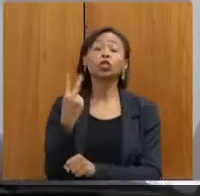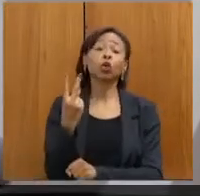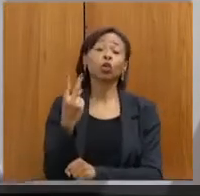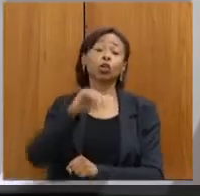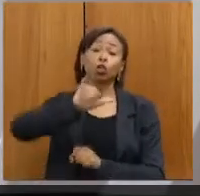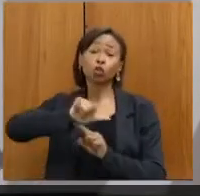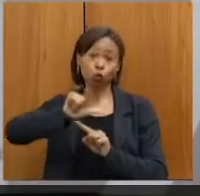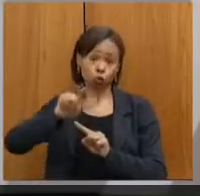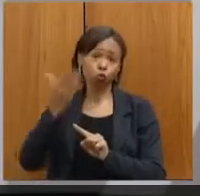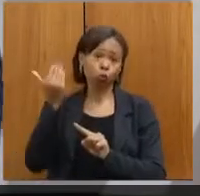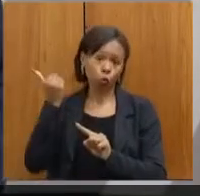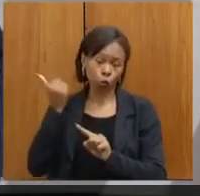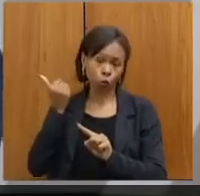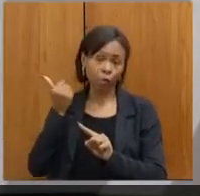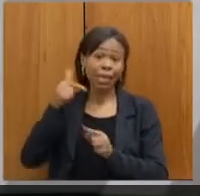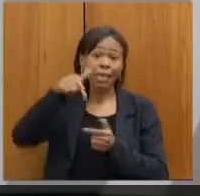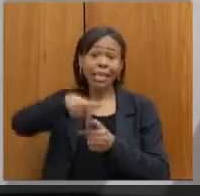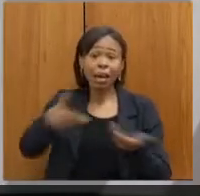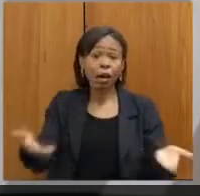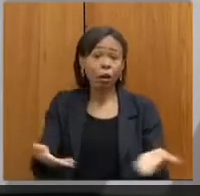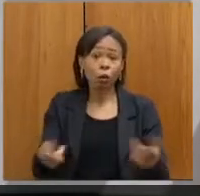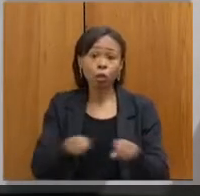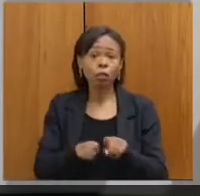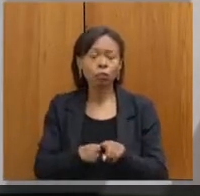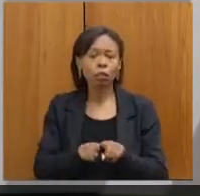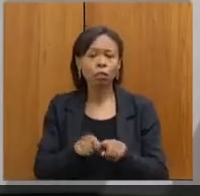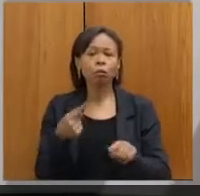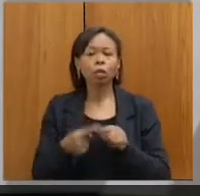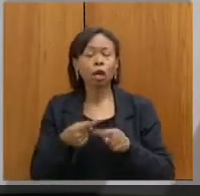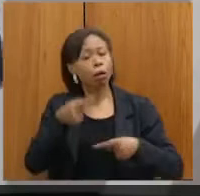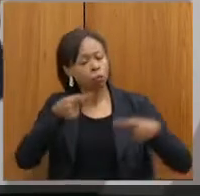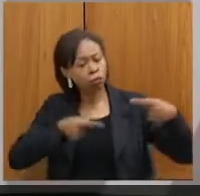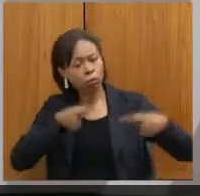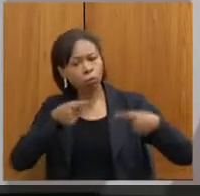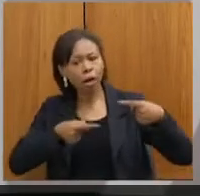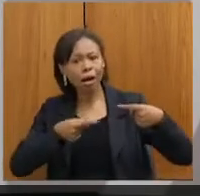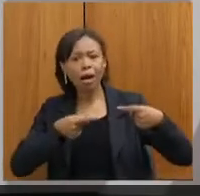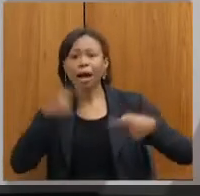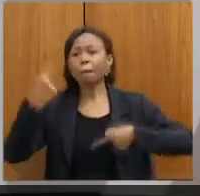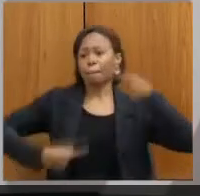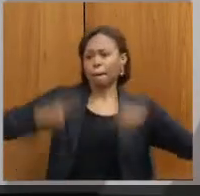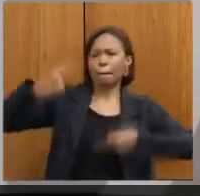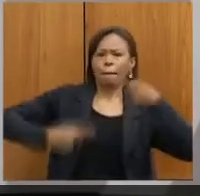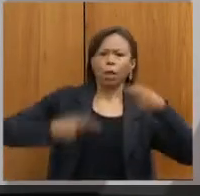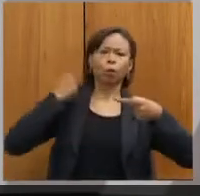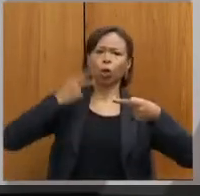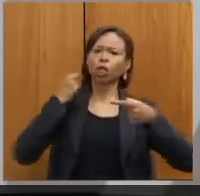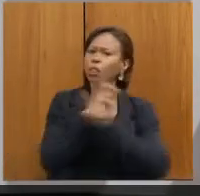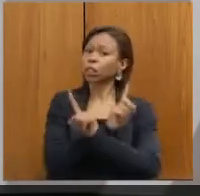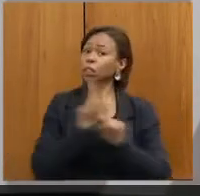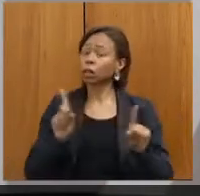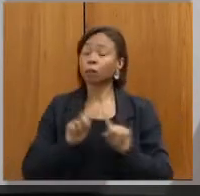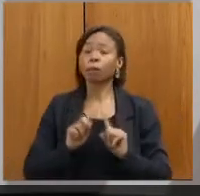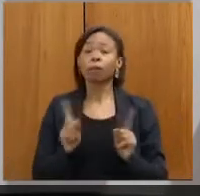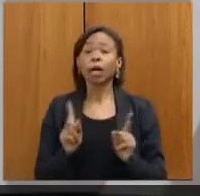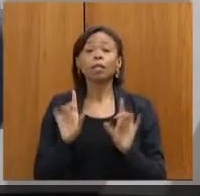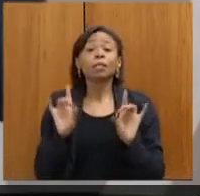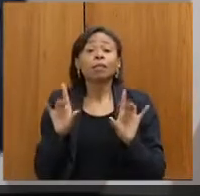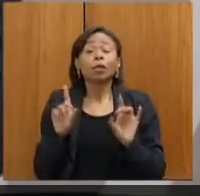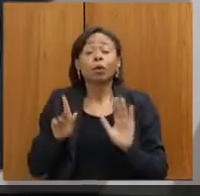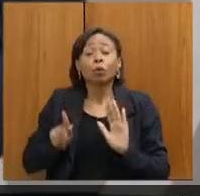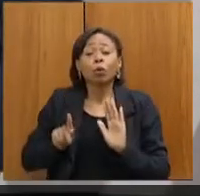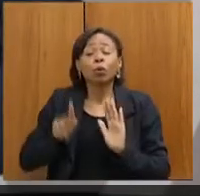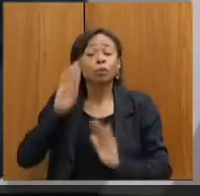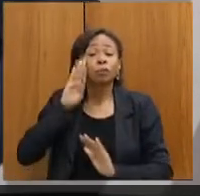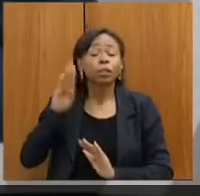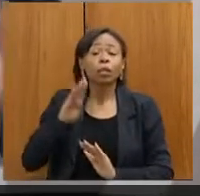atualmente secretária para que a gente possa discutir não é disputa diversão disputa política em esses em especial o